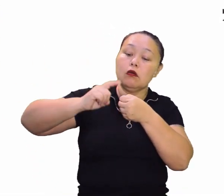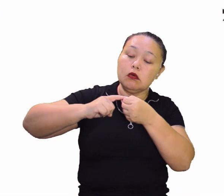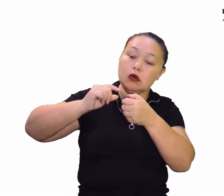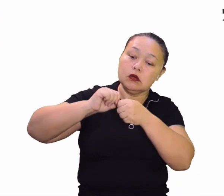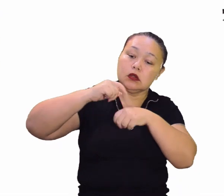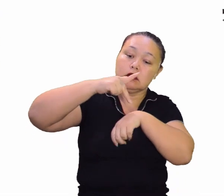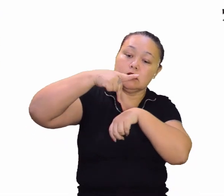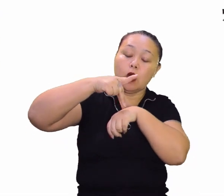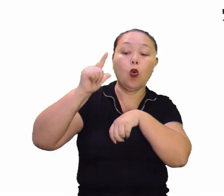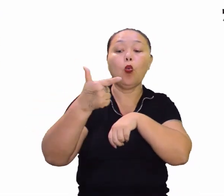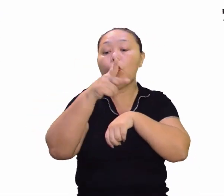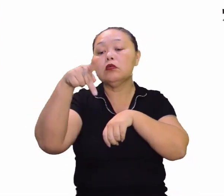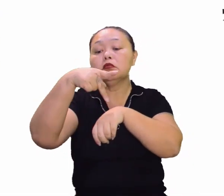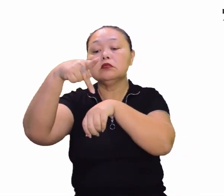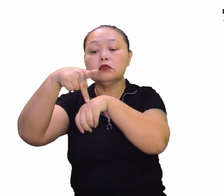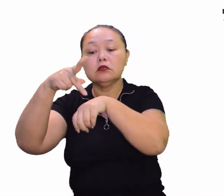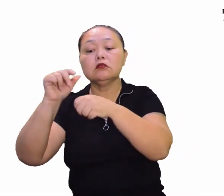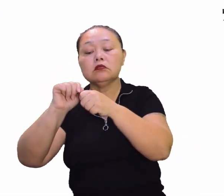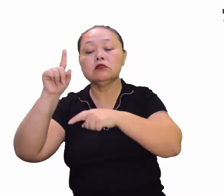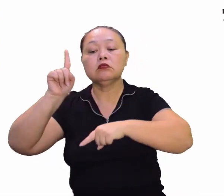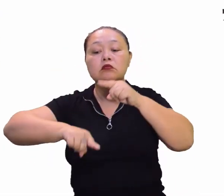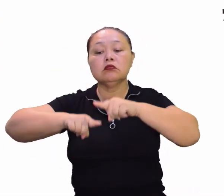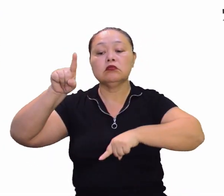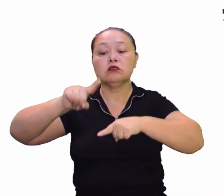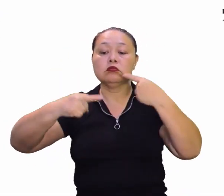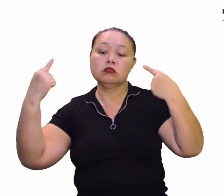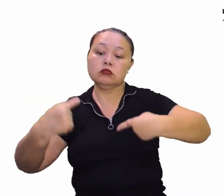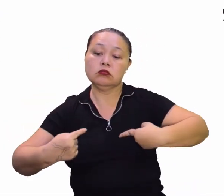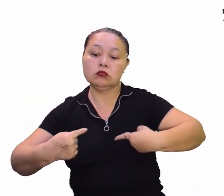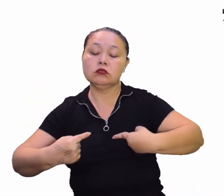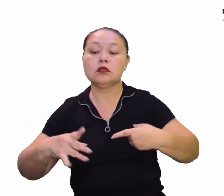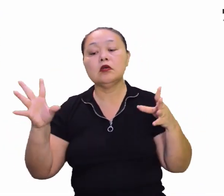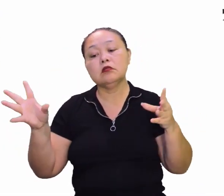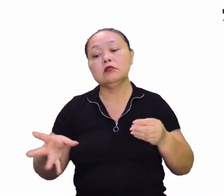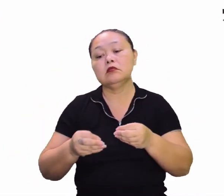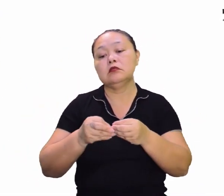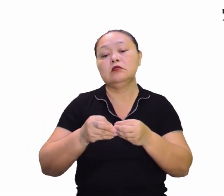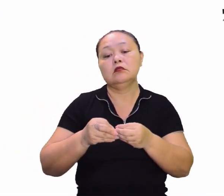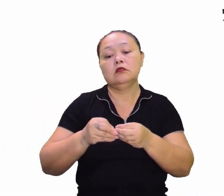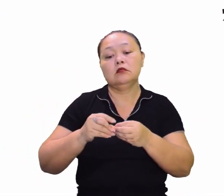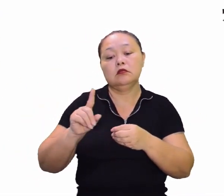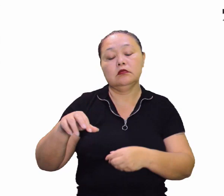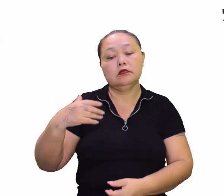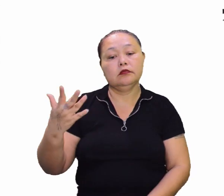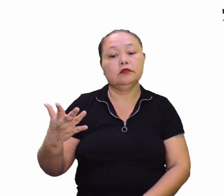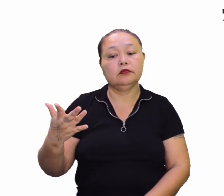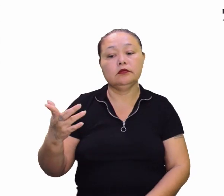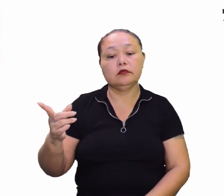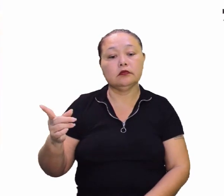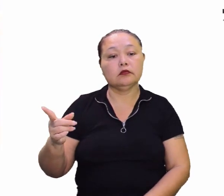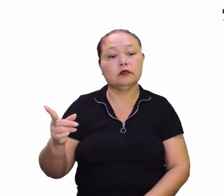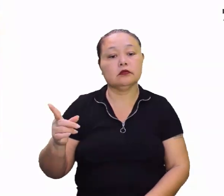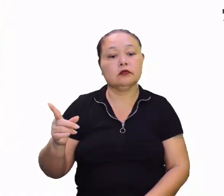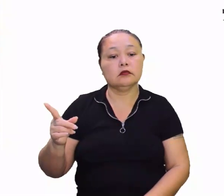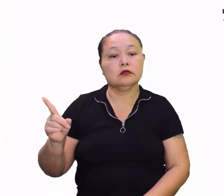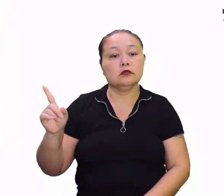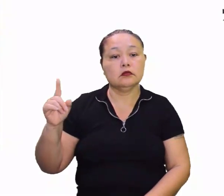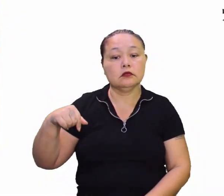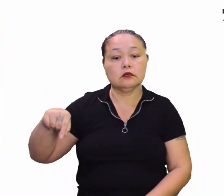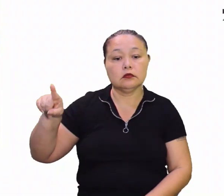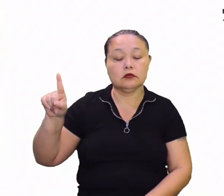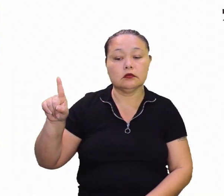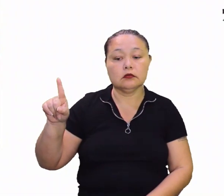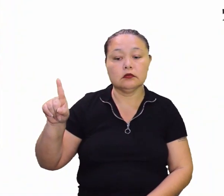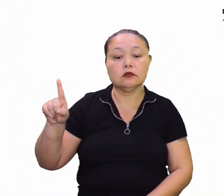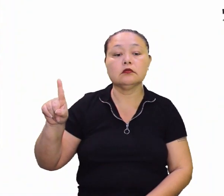empresa ou para outros países em que o produto seja competitivo. Resumidamente, lá na imagem, vamos ver aqui, professor Jorge. Esse